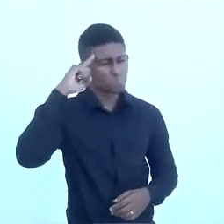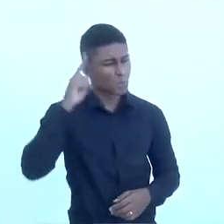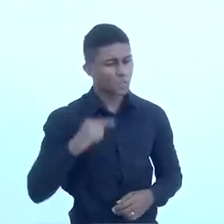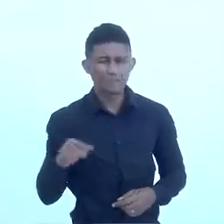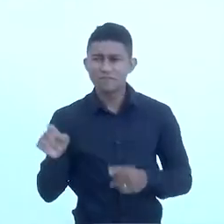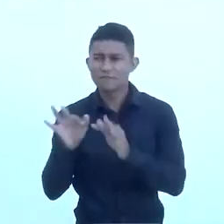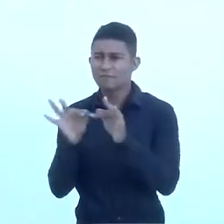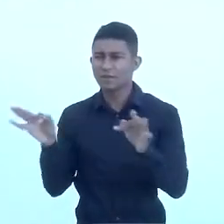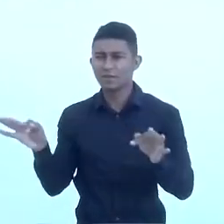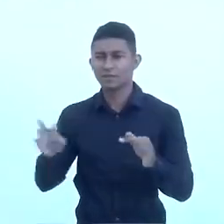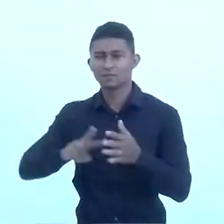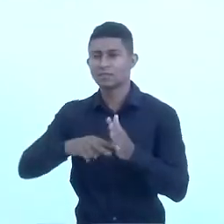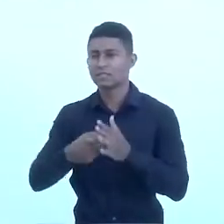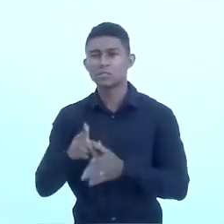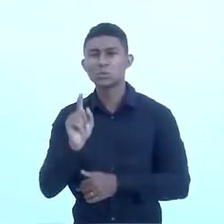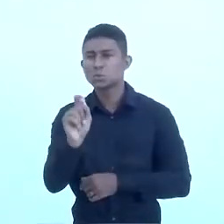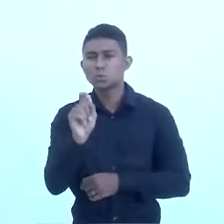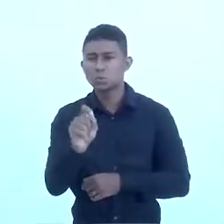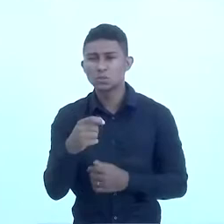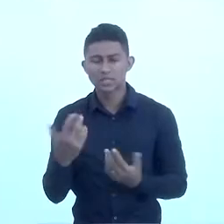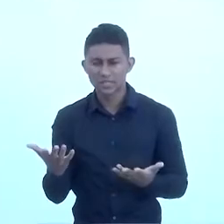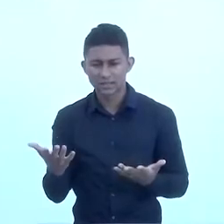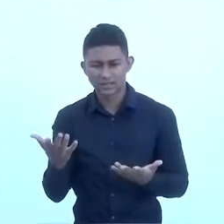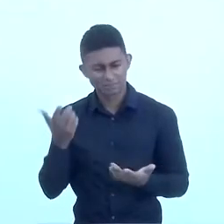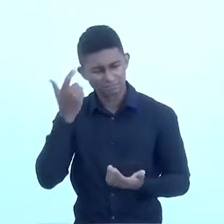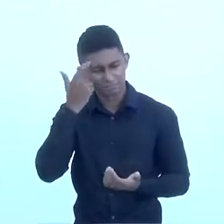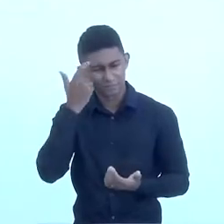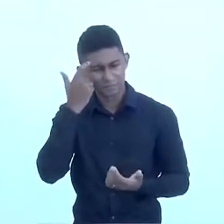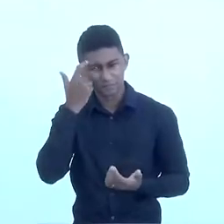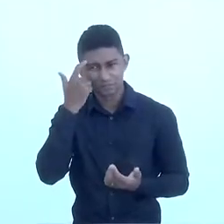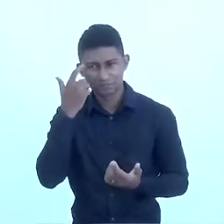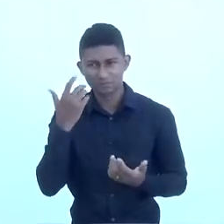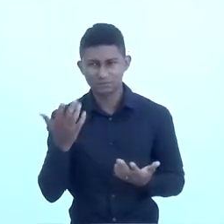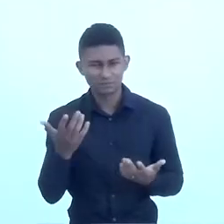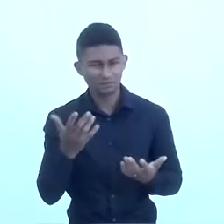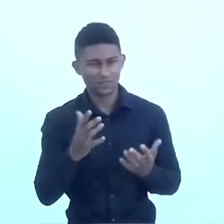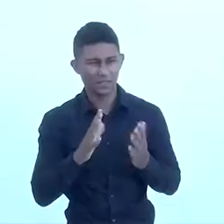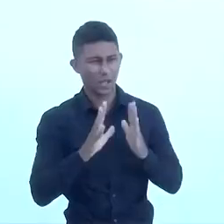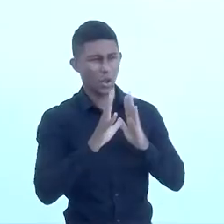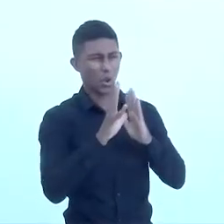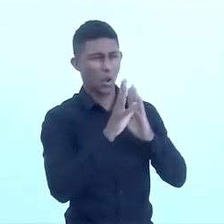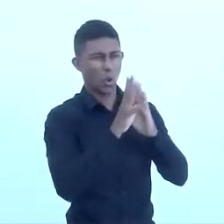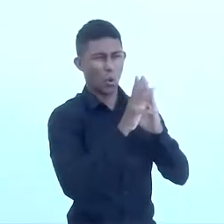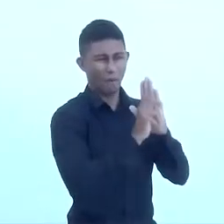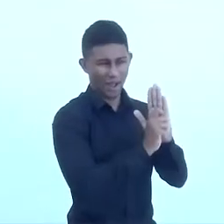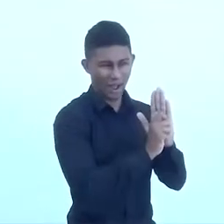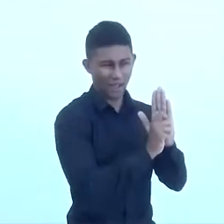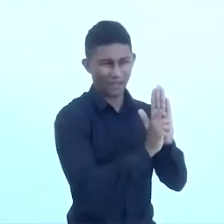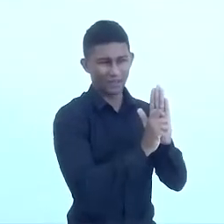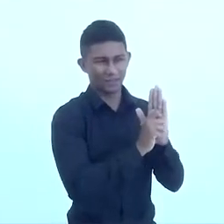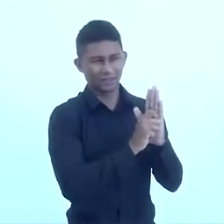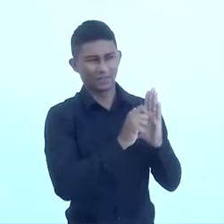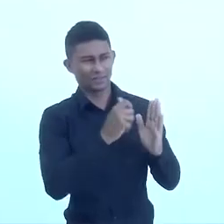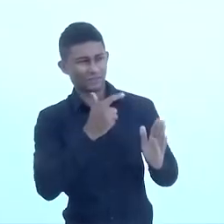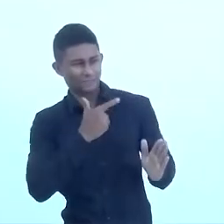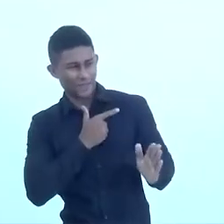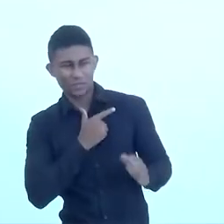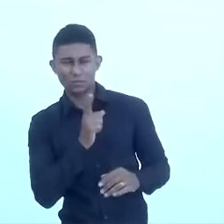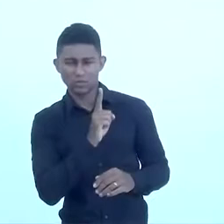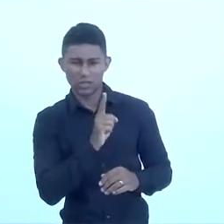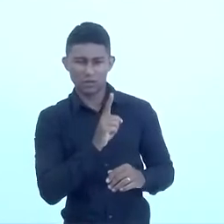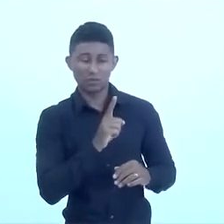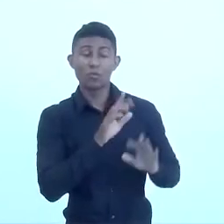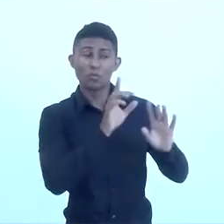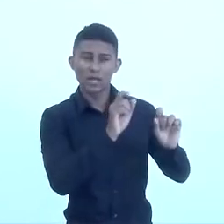não conseguia entender isso. Melhor roubar, como é que é? Vergonha é roubar. O feio não é roubar. O feio é roubar e não poder carregar. E não